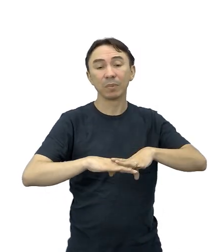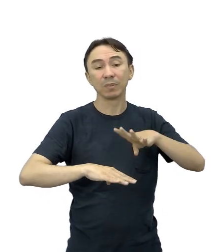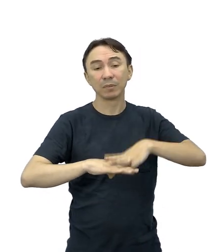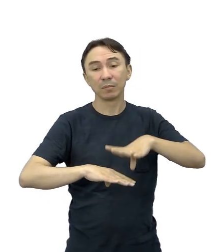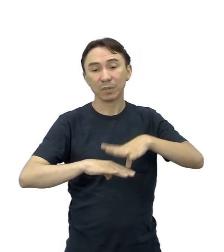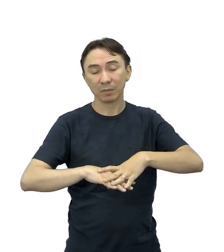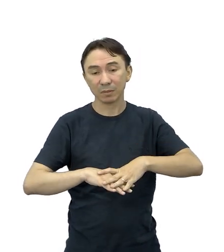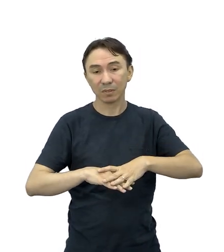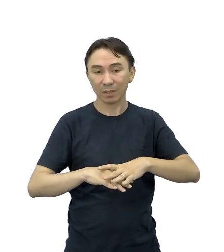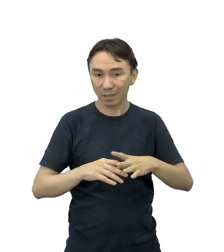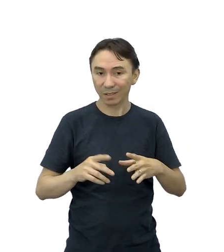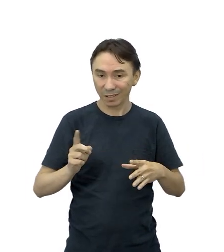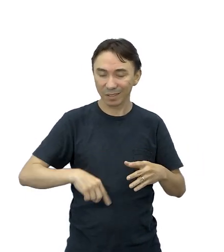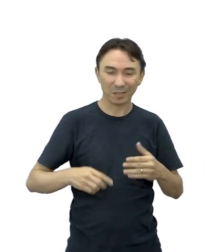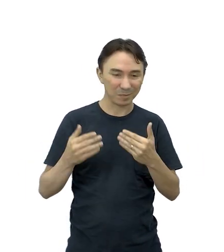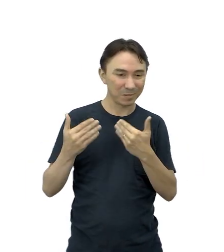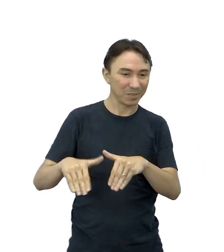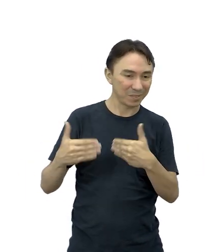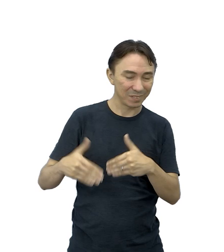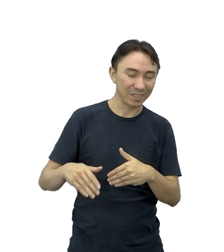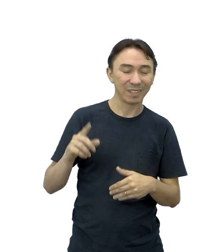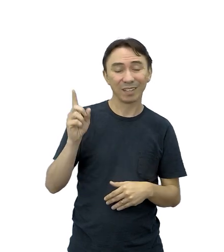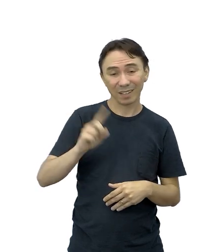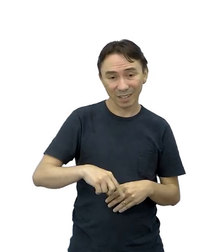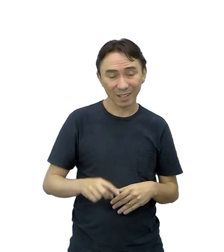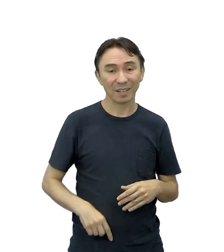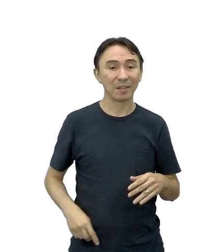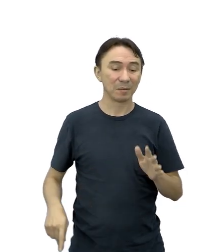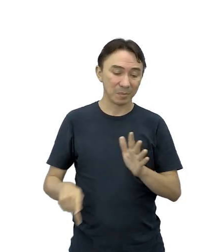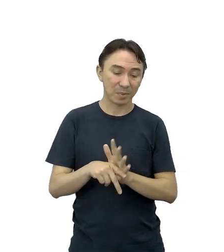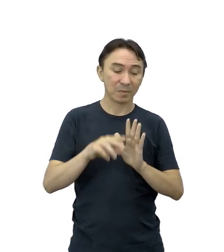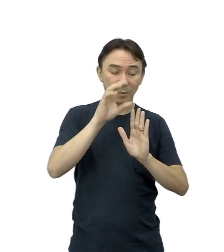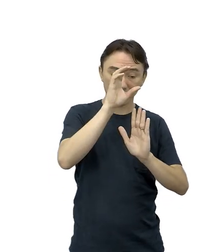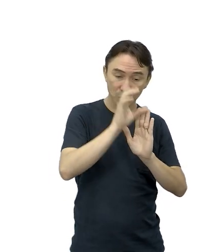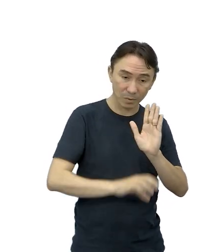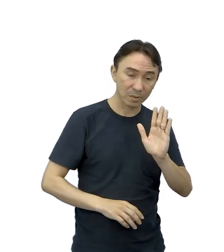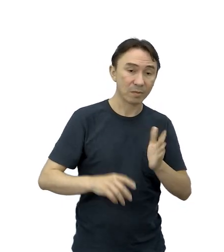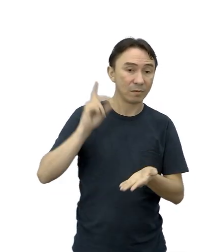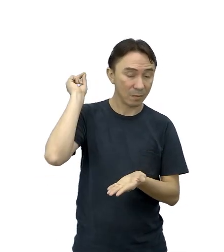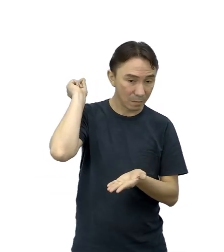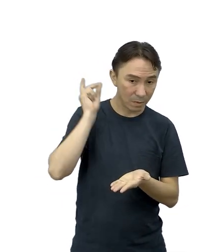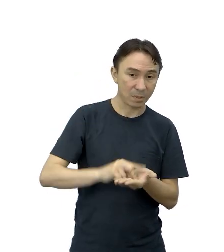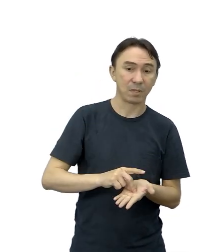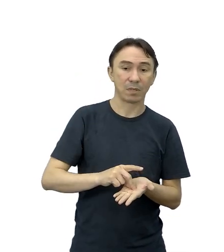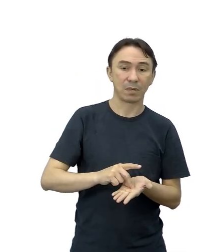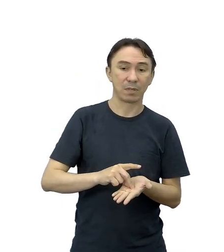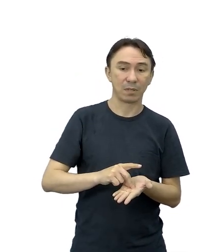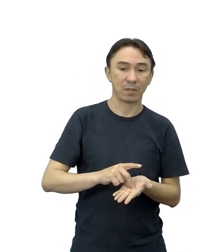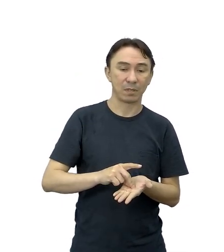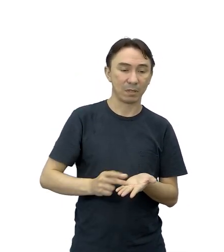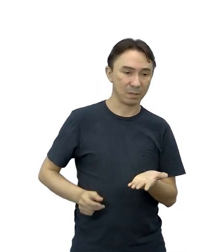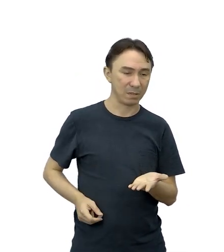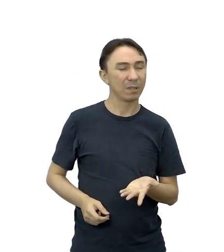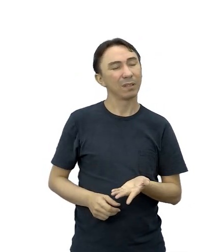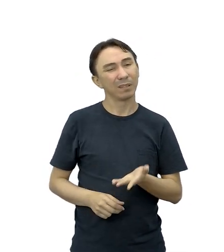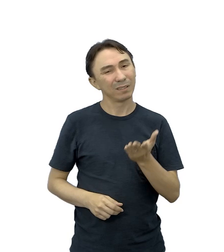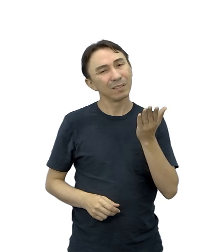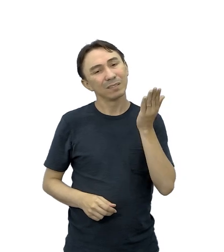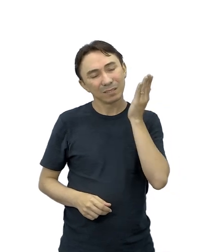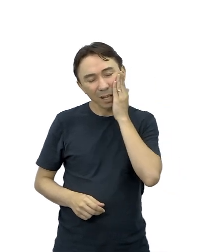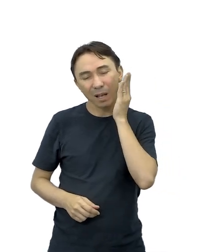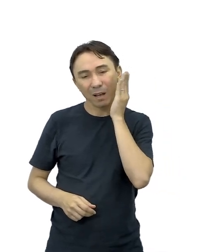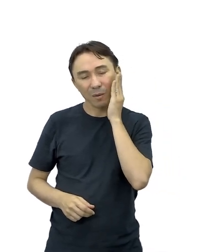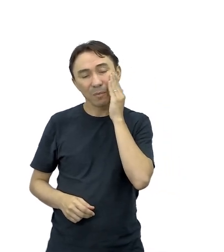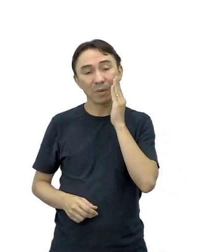foi feito, né, foi realizado com base no currículo oficial. E então, nós sabemos que, em média, ao longo de todo o período,